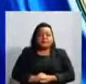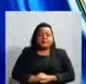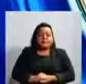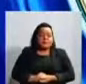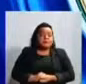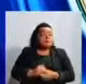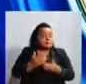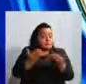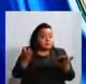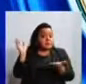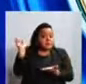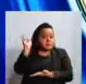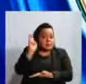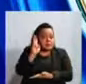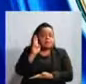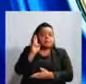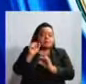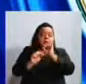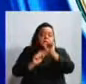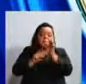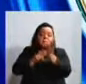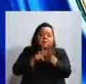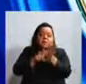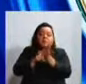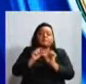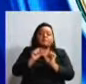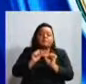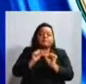Quem irá responder a pergunta é o candidato.